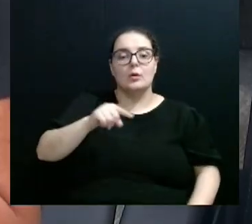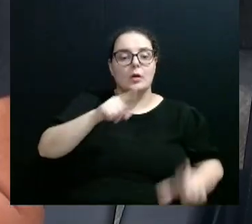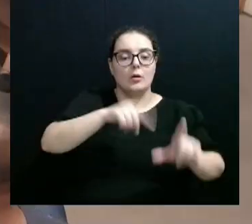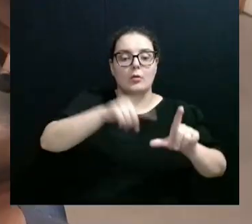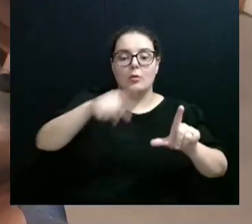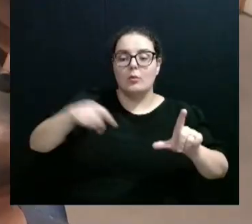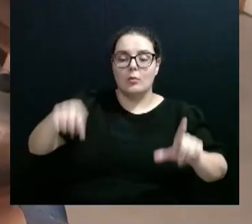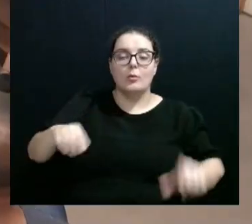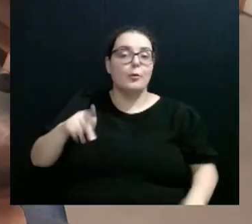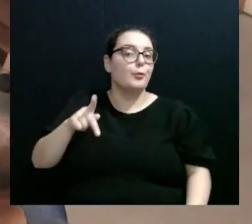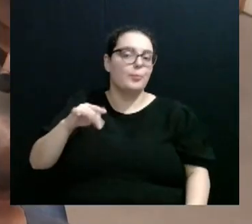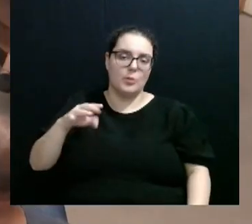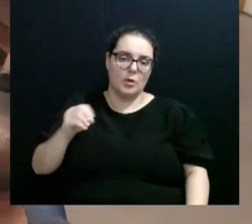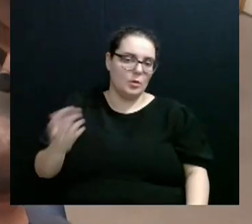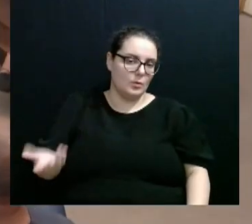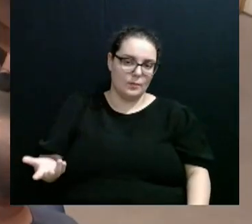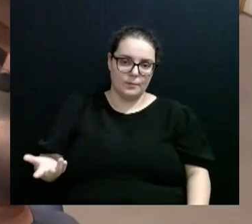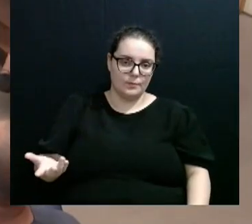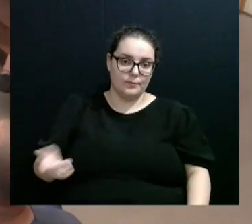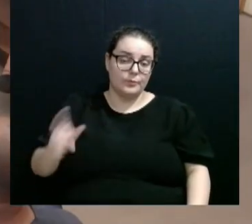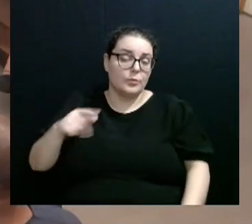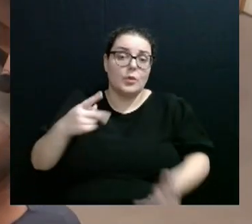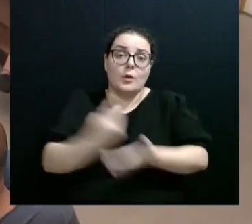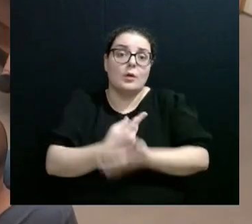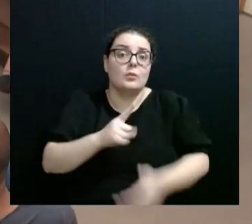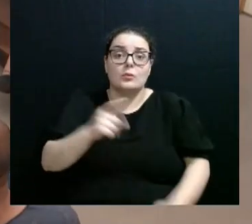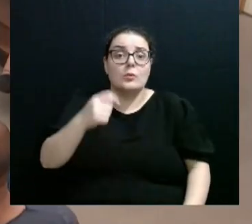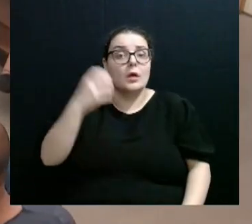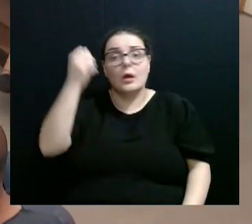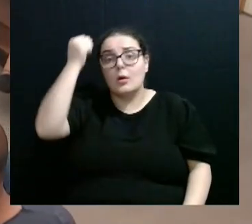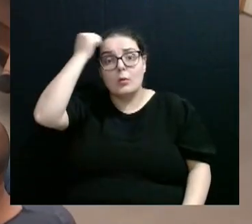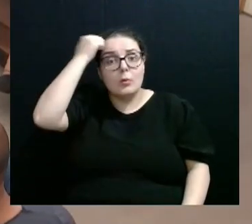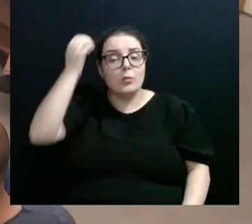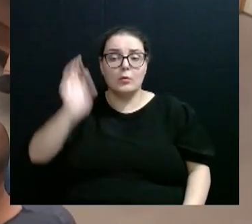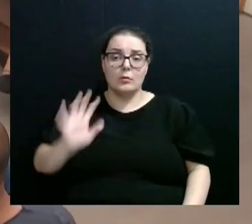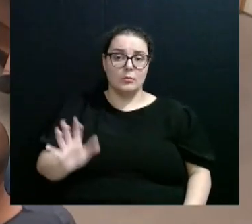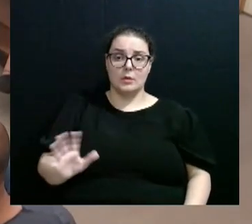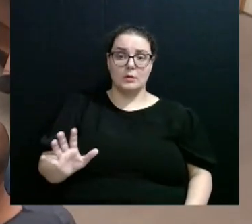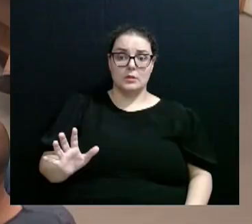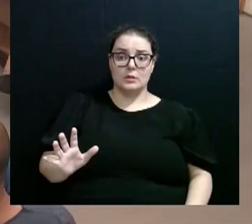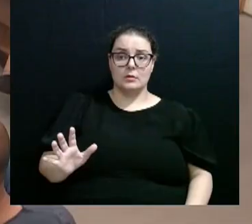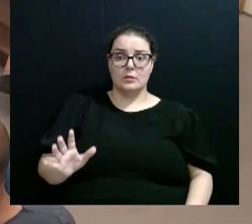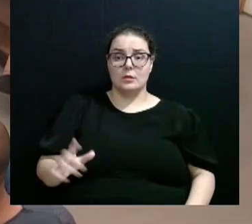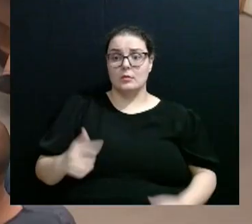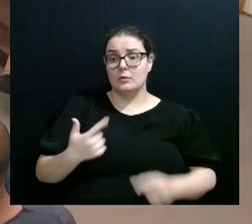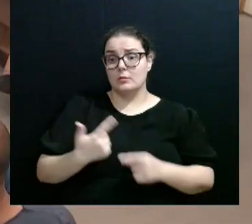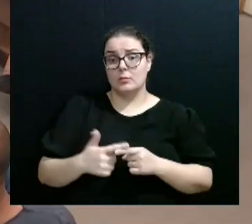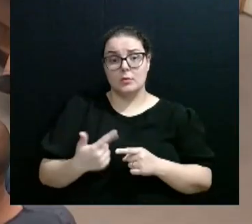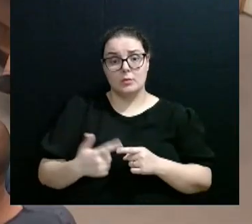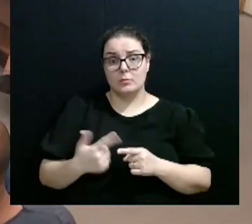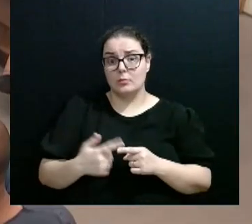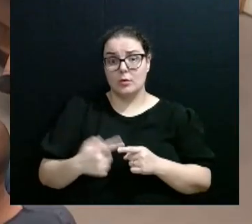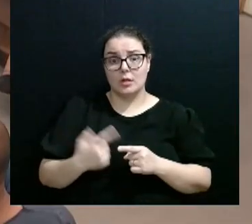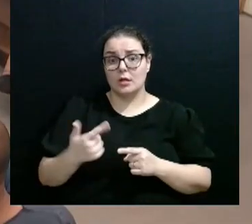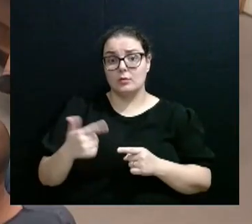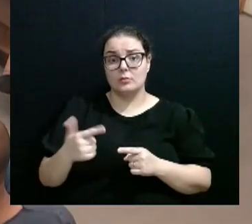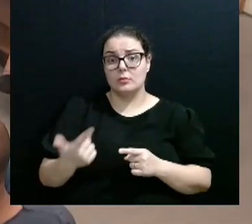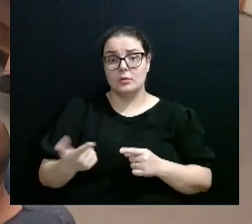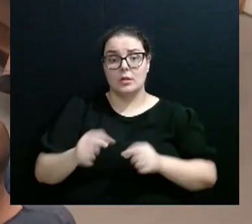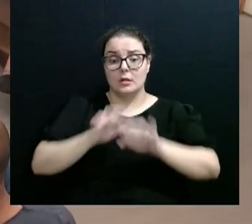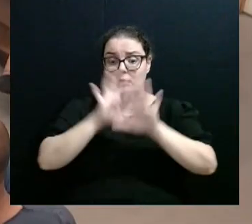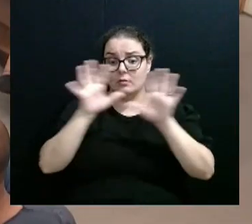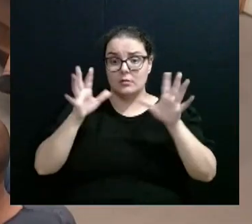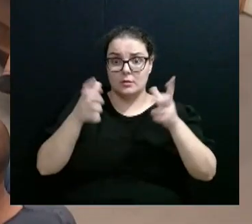ainda é um equívoco, não é por culpa, não é porque ele não tem essa informação devidamente esclarecida.